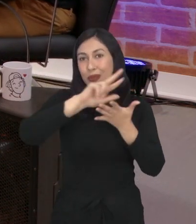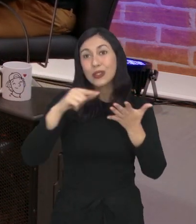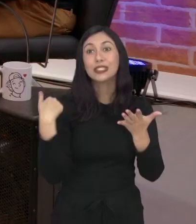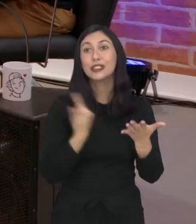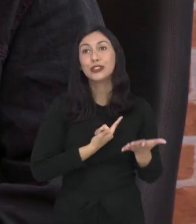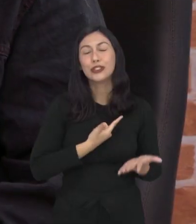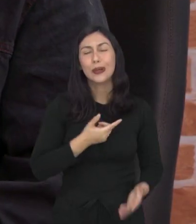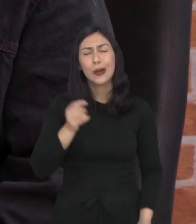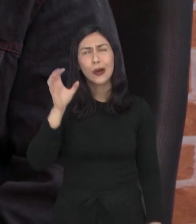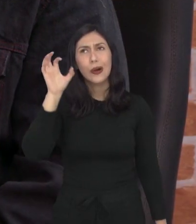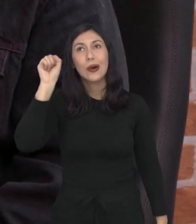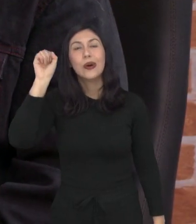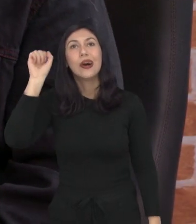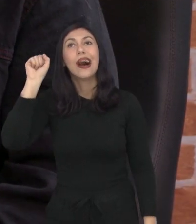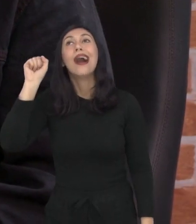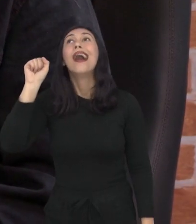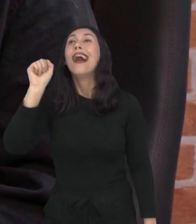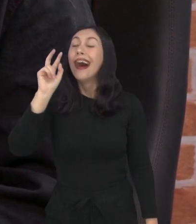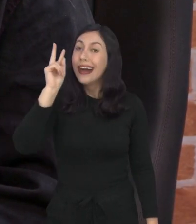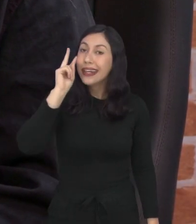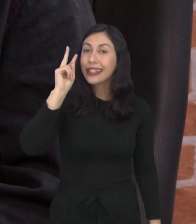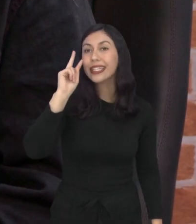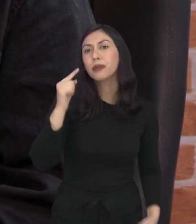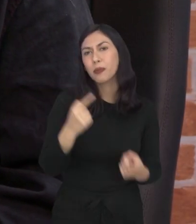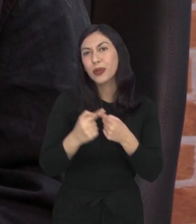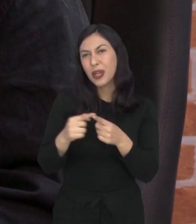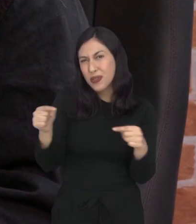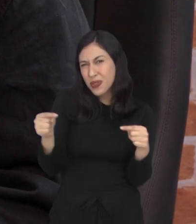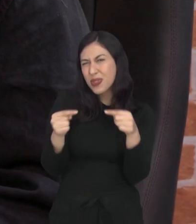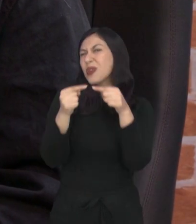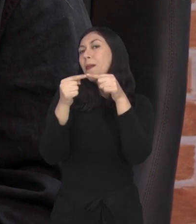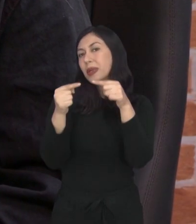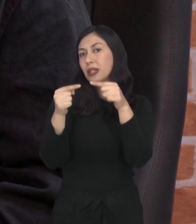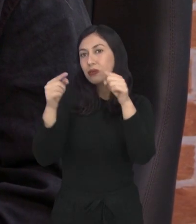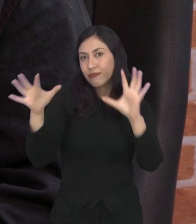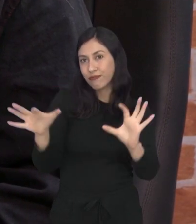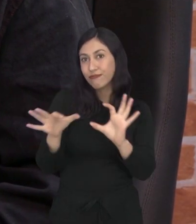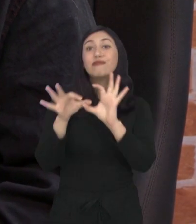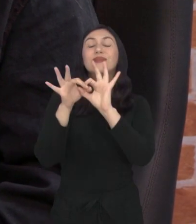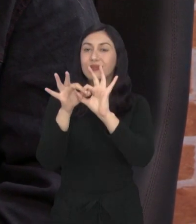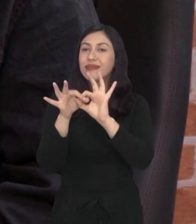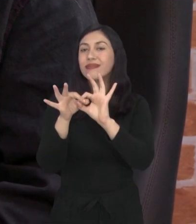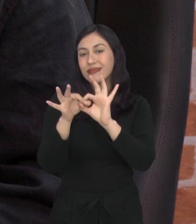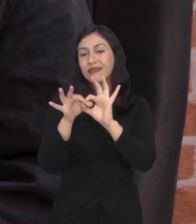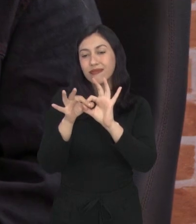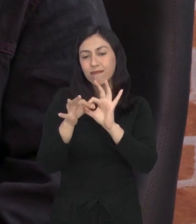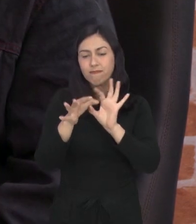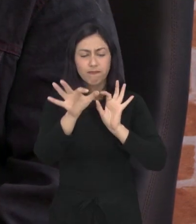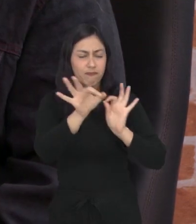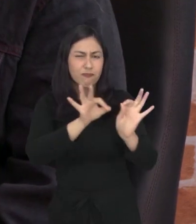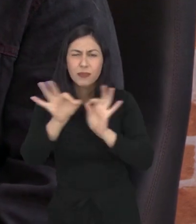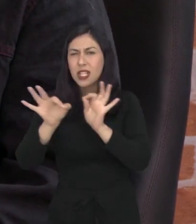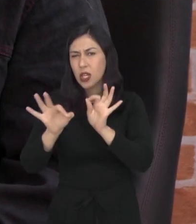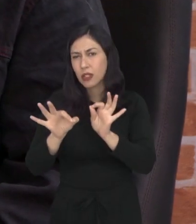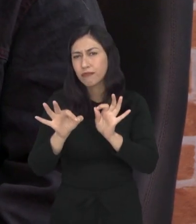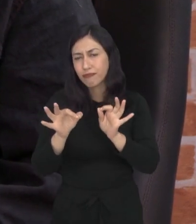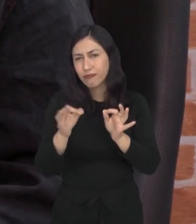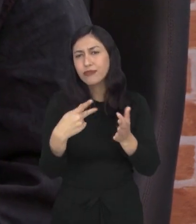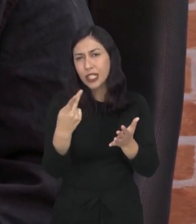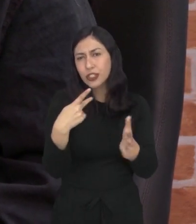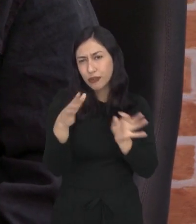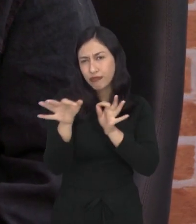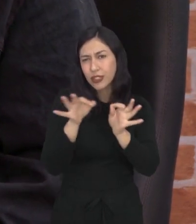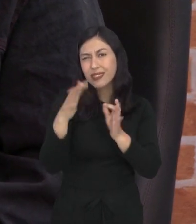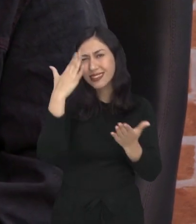ouve que elas casam junto. É que, querendo ou não, um conjunto da obra, né? Quando você sabe produzir algo, você é produtor, eu também, a gente trabalha com